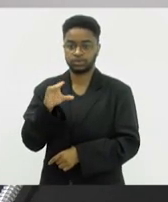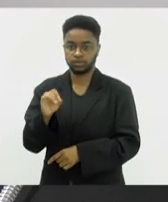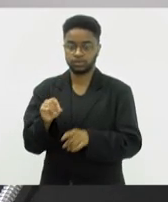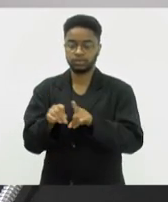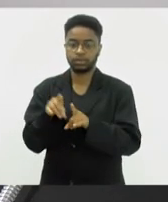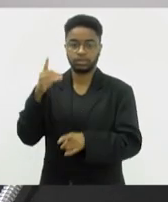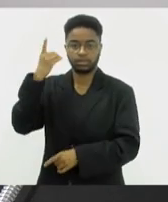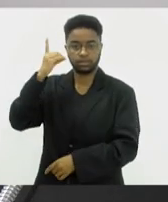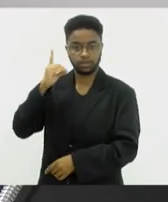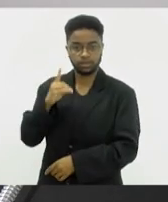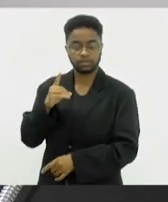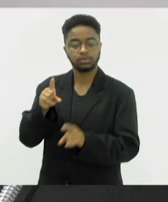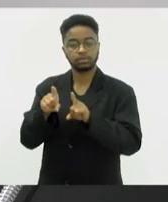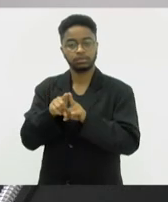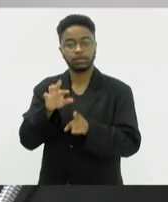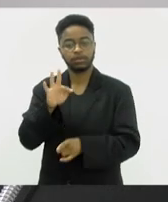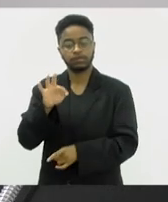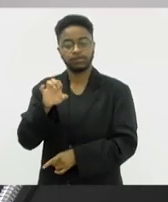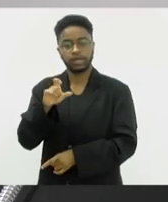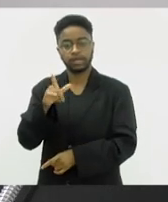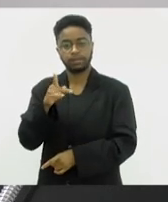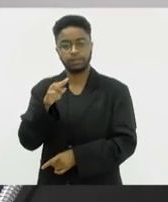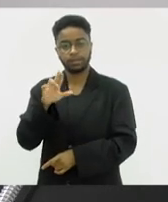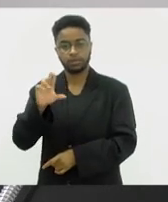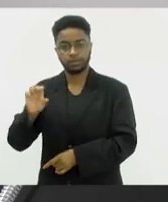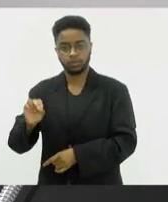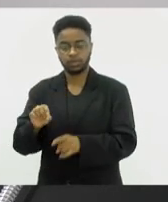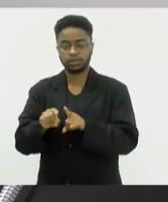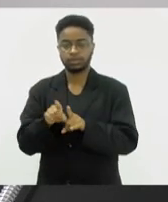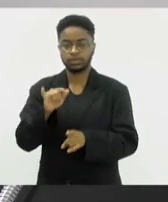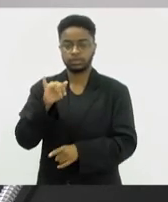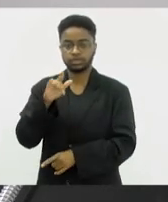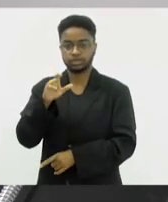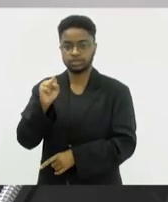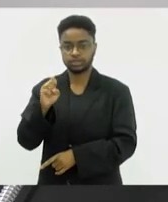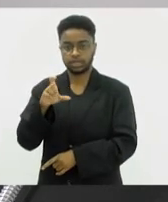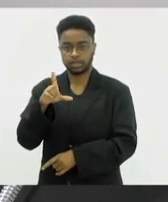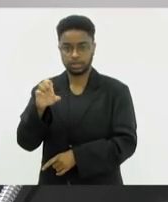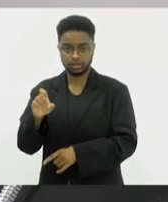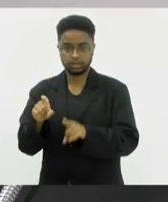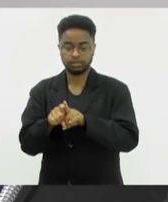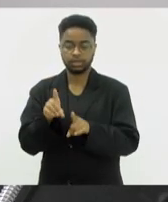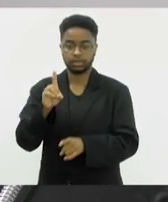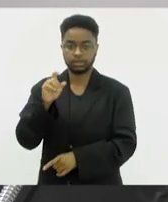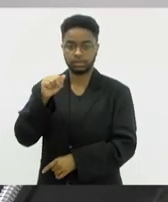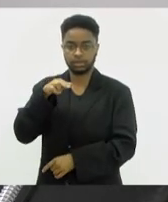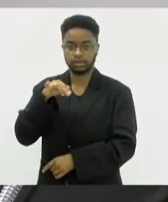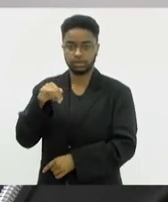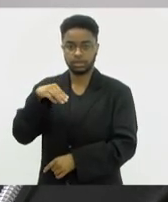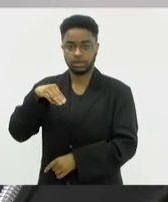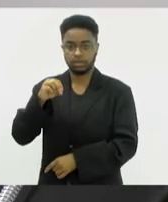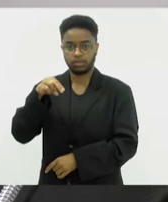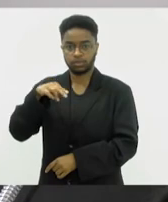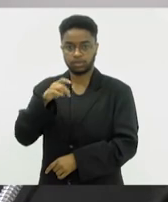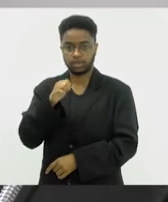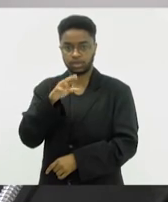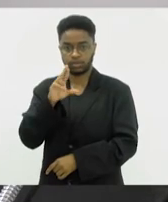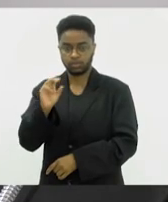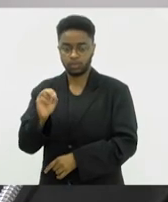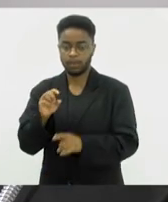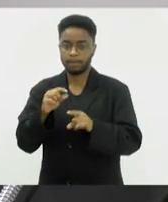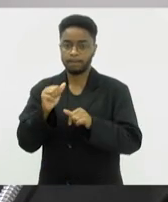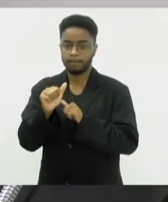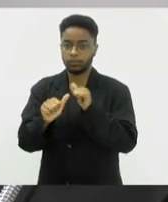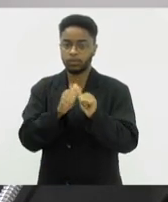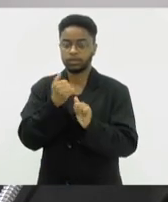Balbi, Felipinho Raves, Gisele Monteiro e Dani Monteiro, que altera o inciso